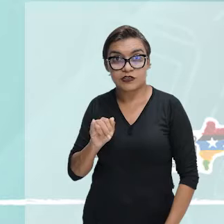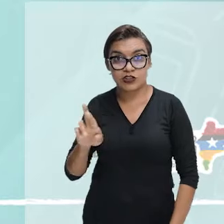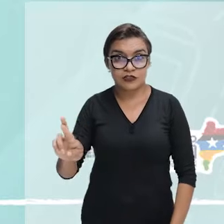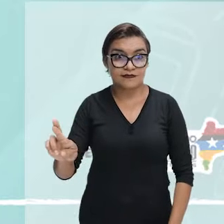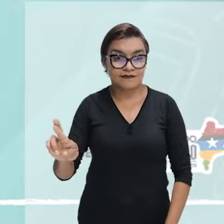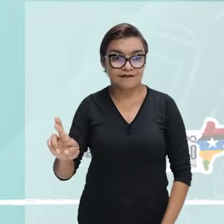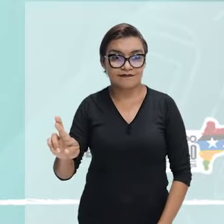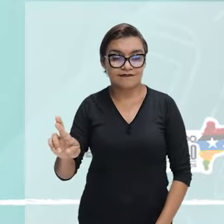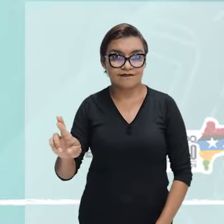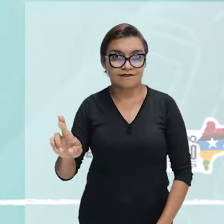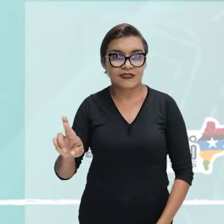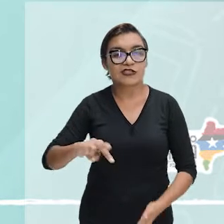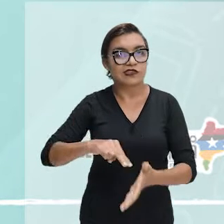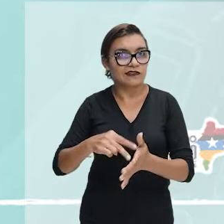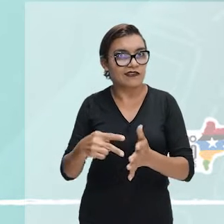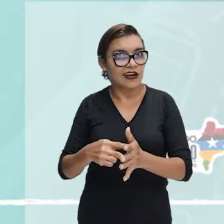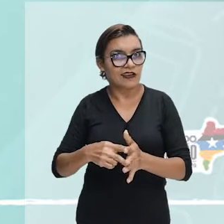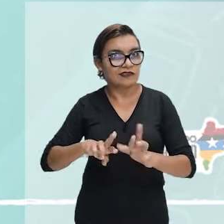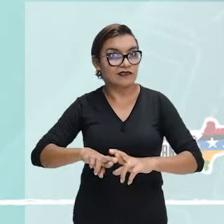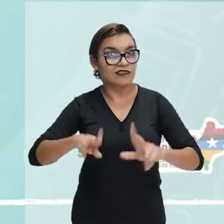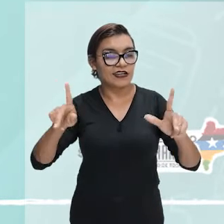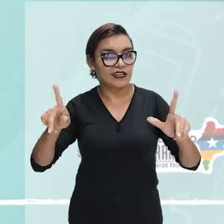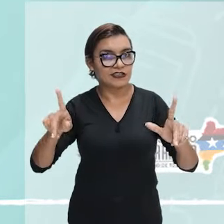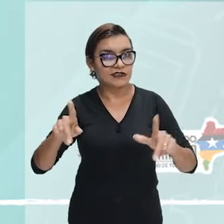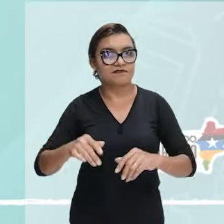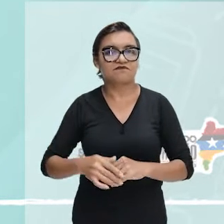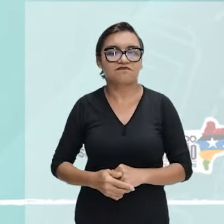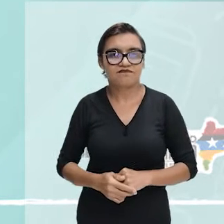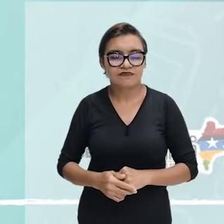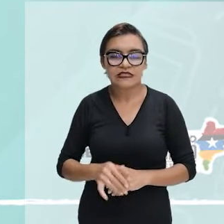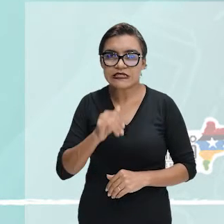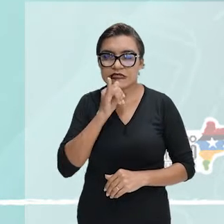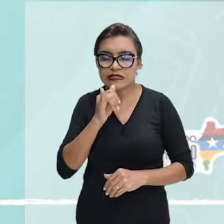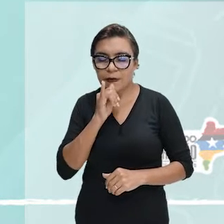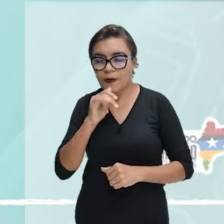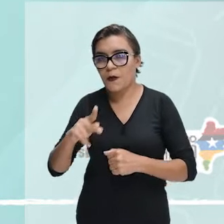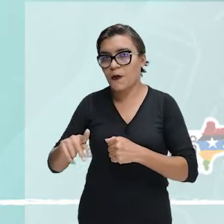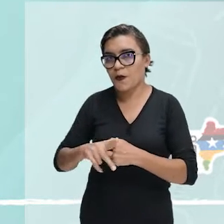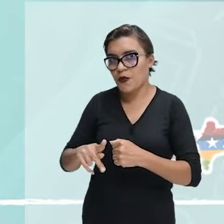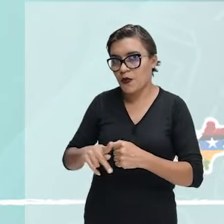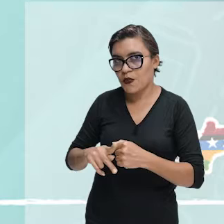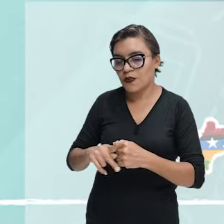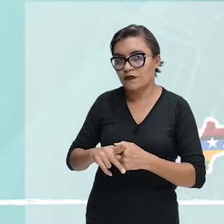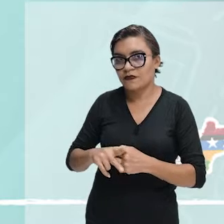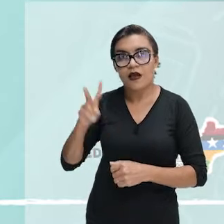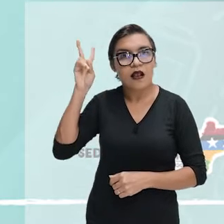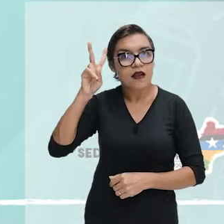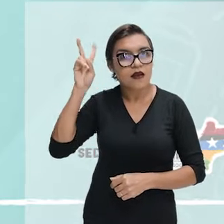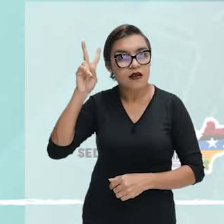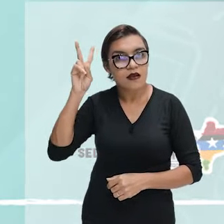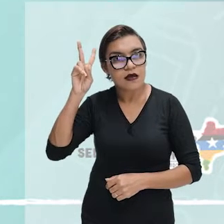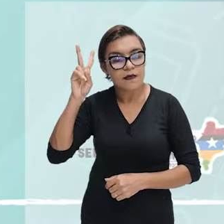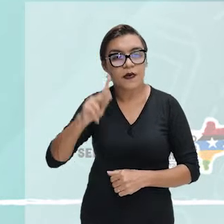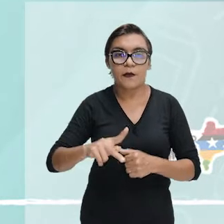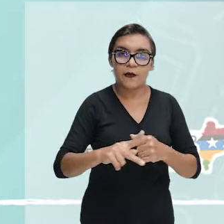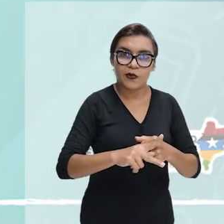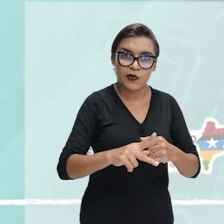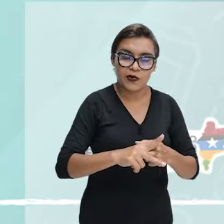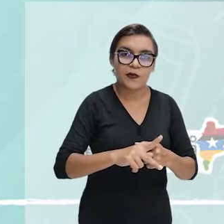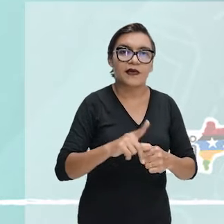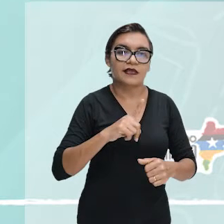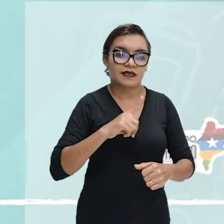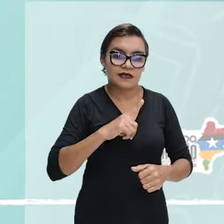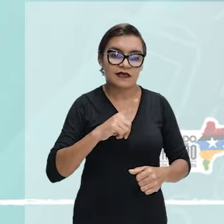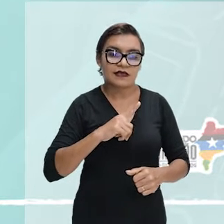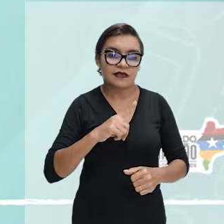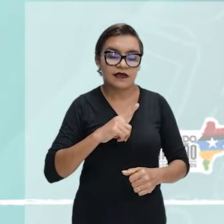significado diferente no exemplo anterior, possibilitado pelo pronome. Lembra que eu mostrei lá para vocês que tinha um pronomezinho bem ali no meio,